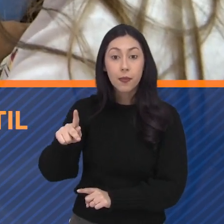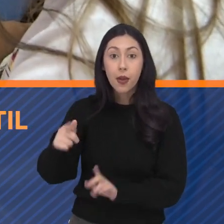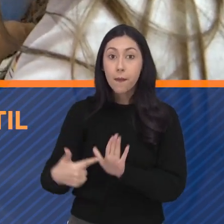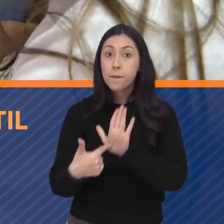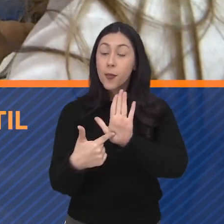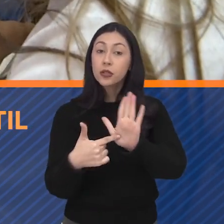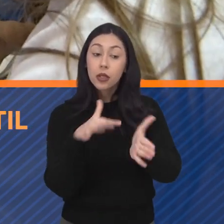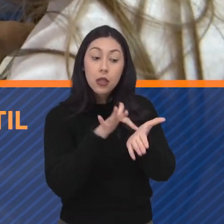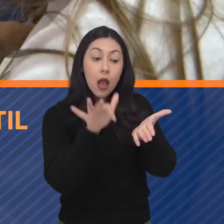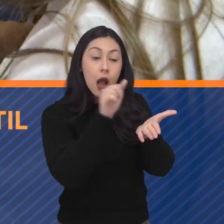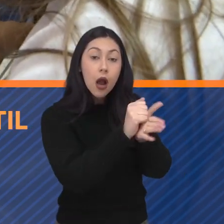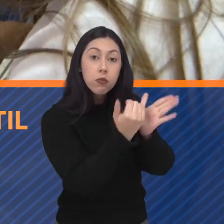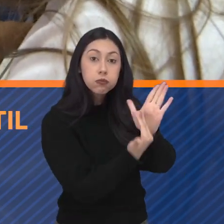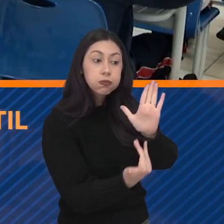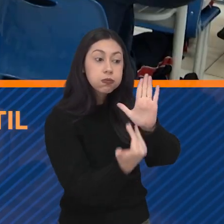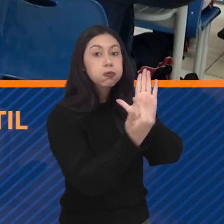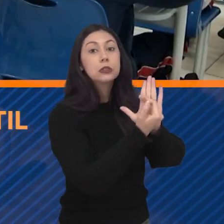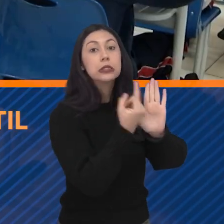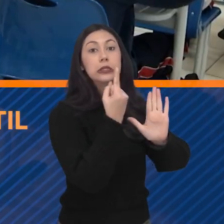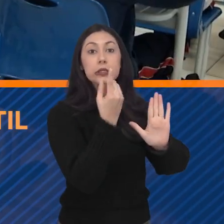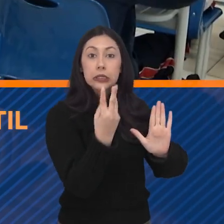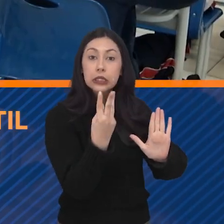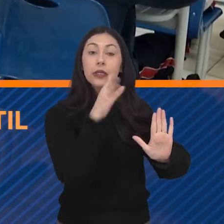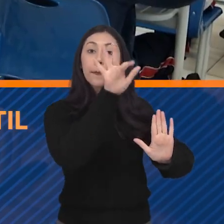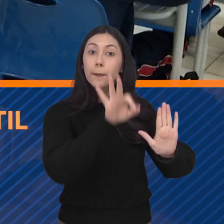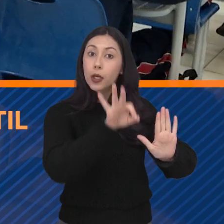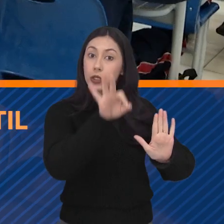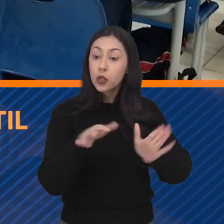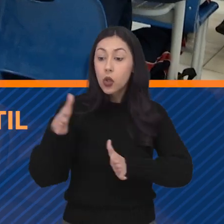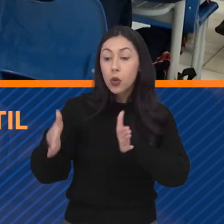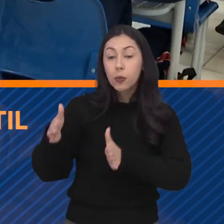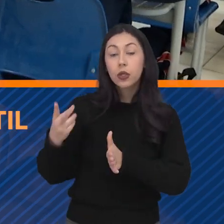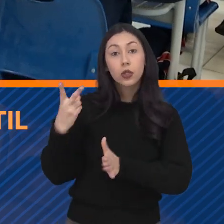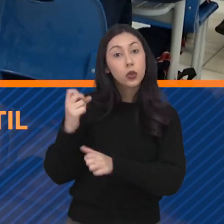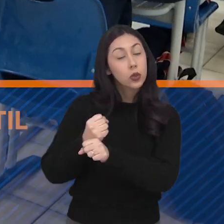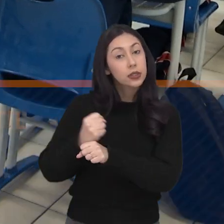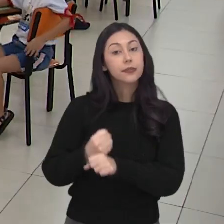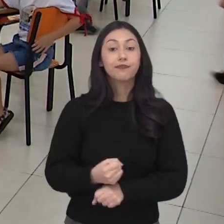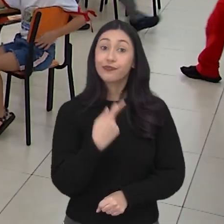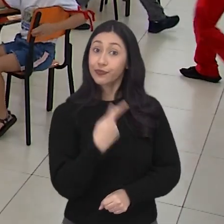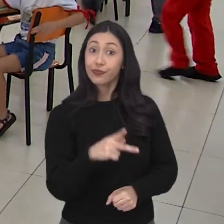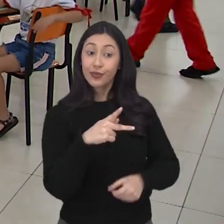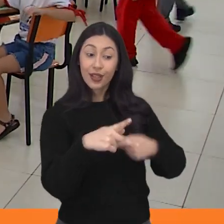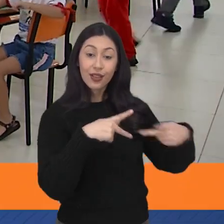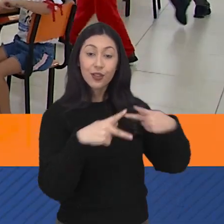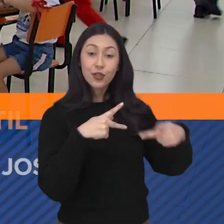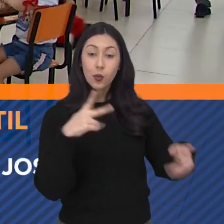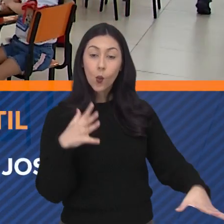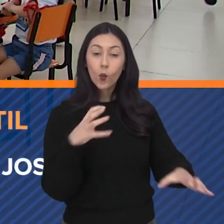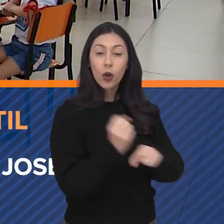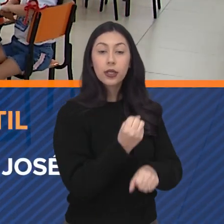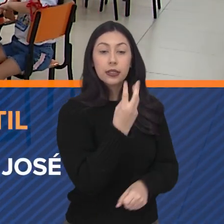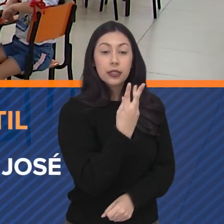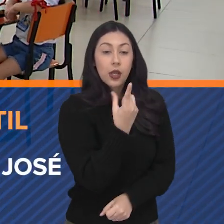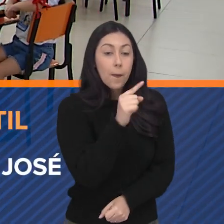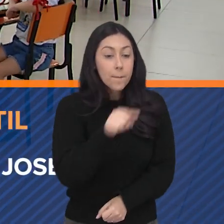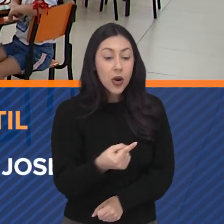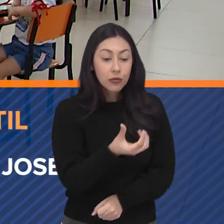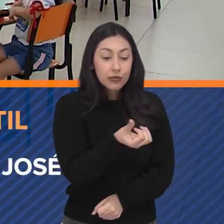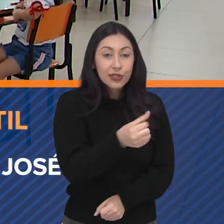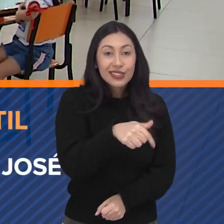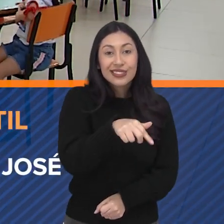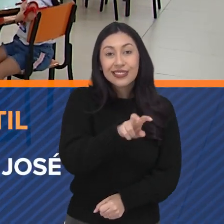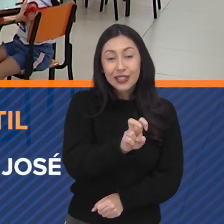matrículas na educação infantil cresceram 13% em 2 anos. Em São José dos Campos, são